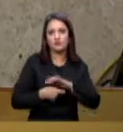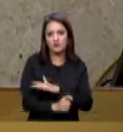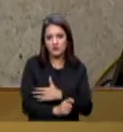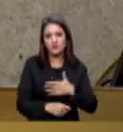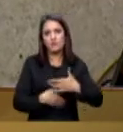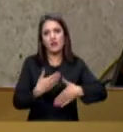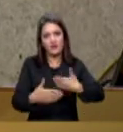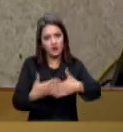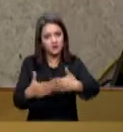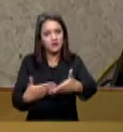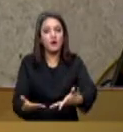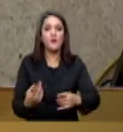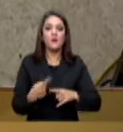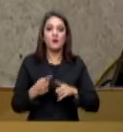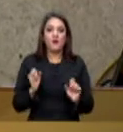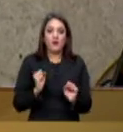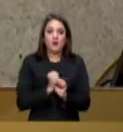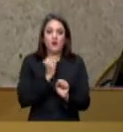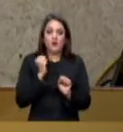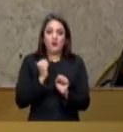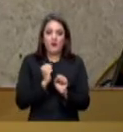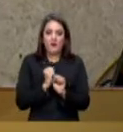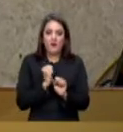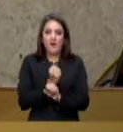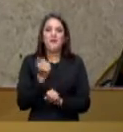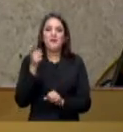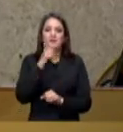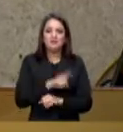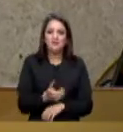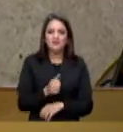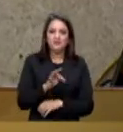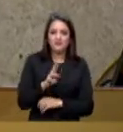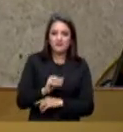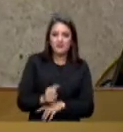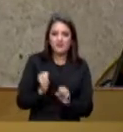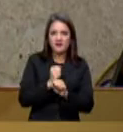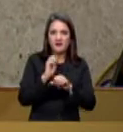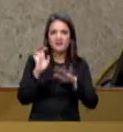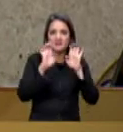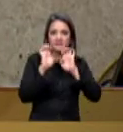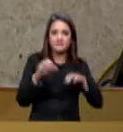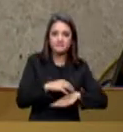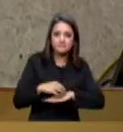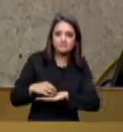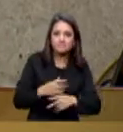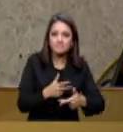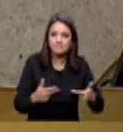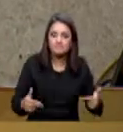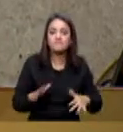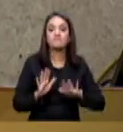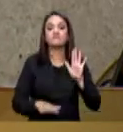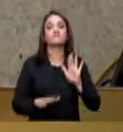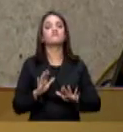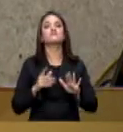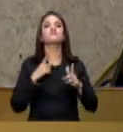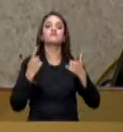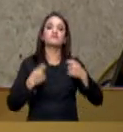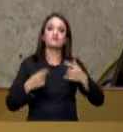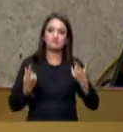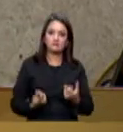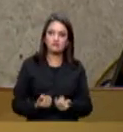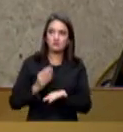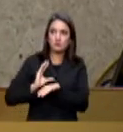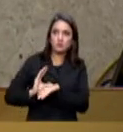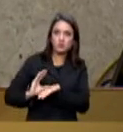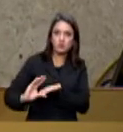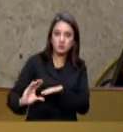investimento, já que a construção de ativo de infraestrutura geralmente envolve grande quantidade de recursos que não podem